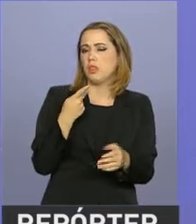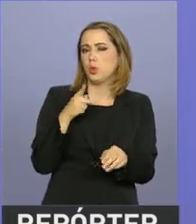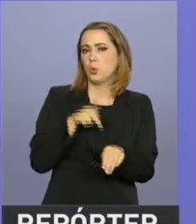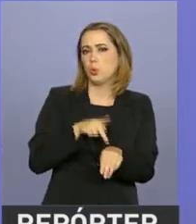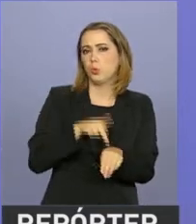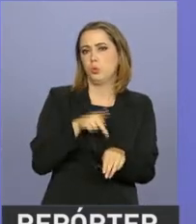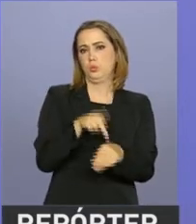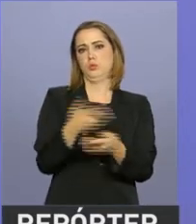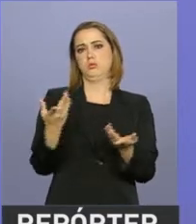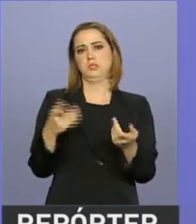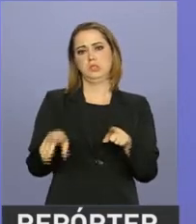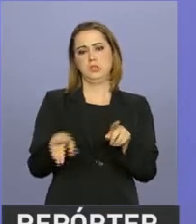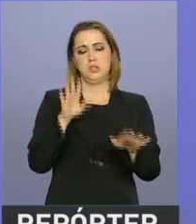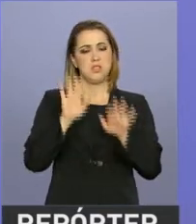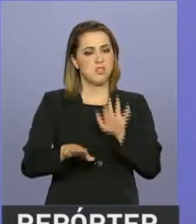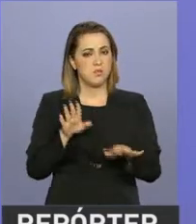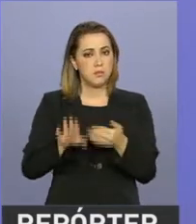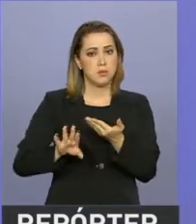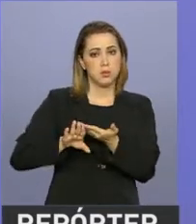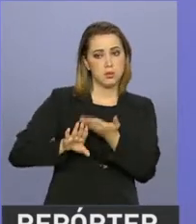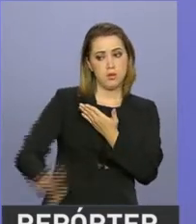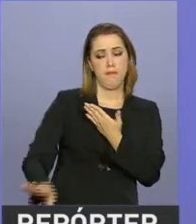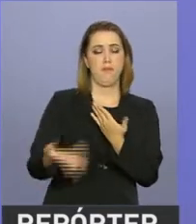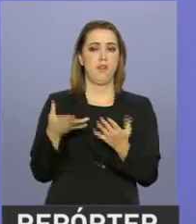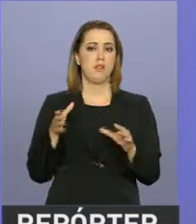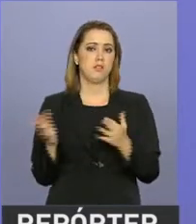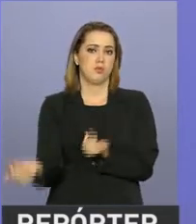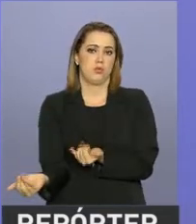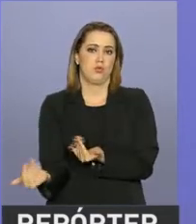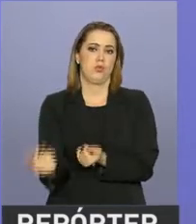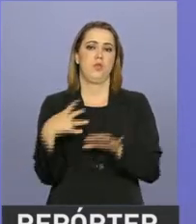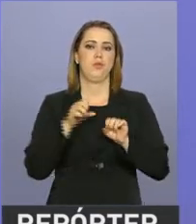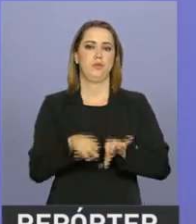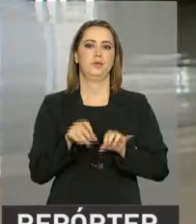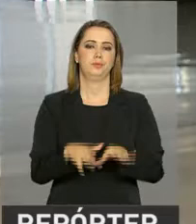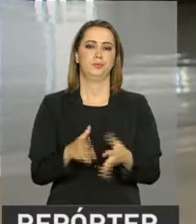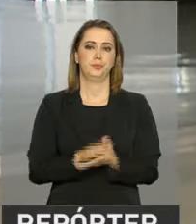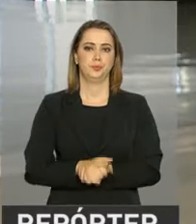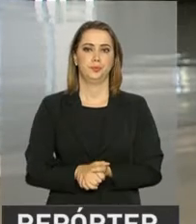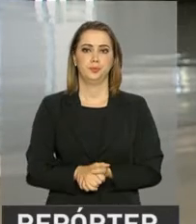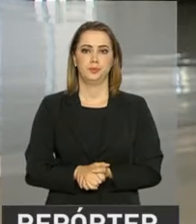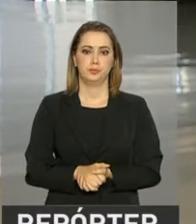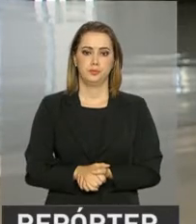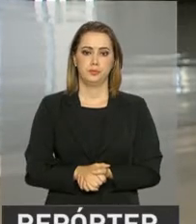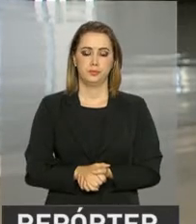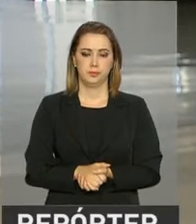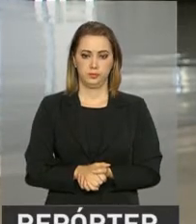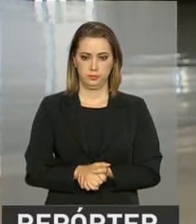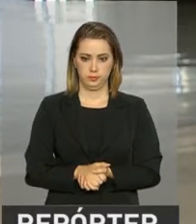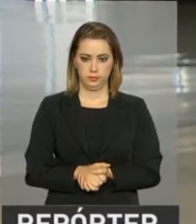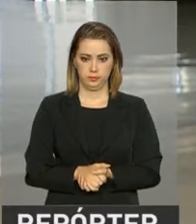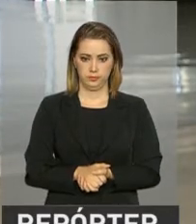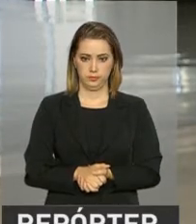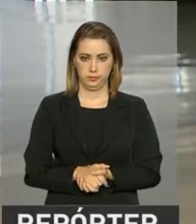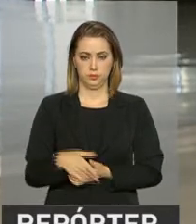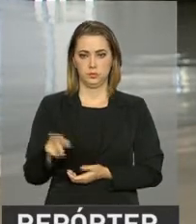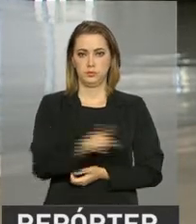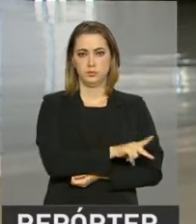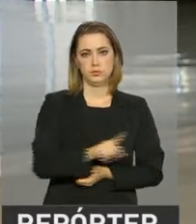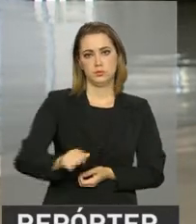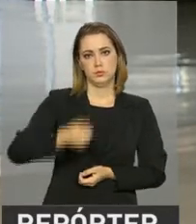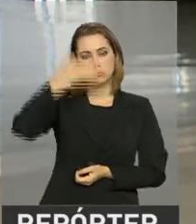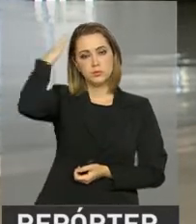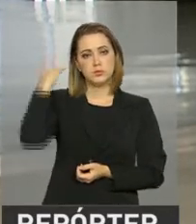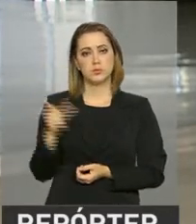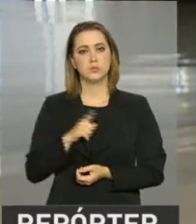jovens da própria educação no nosso país o presidente michel temer destacou que o